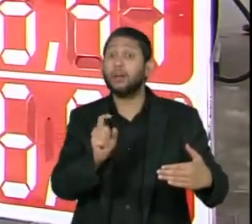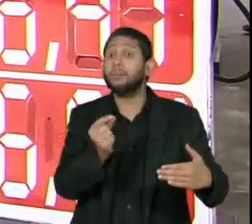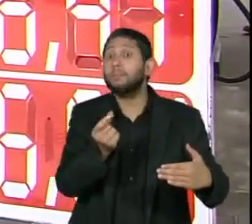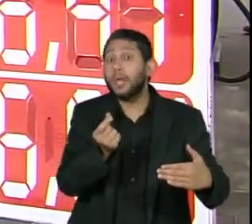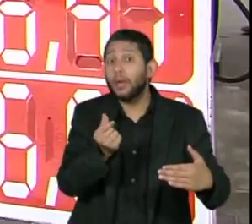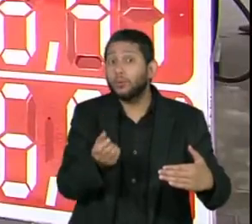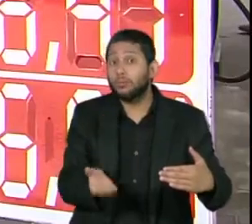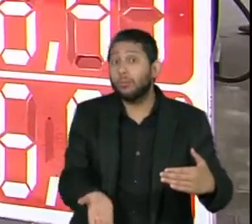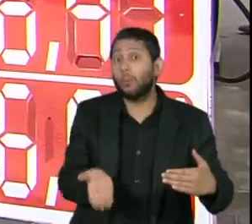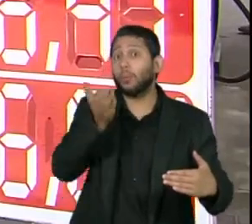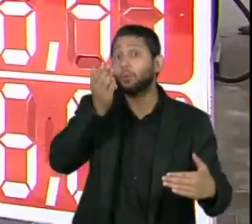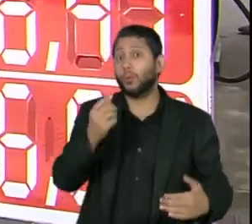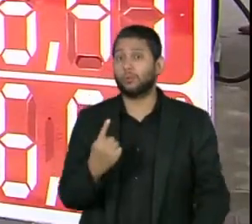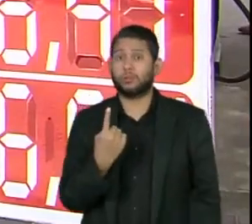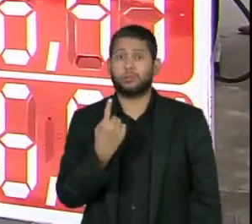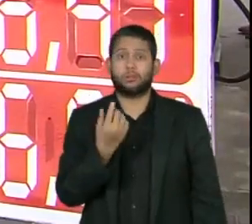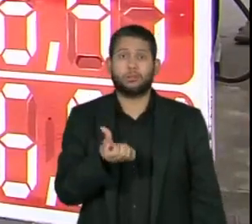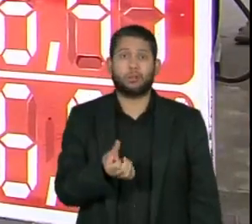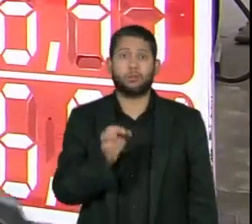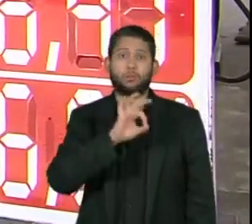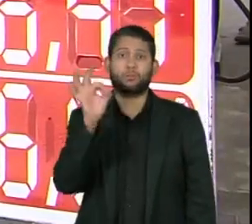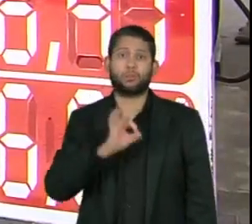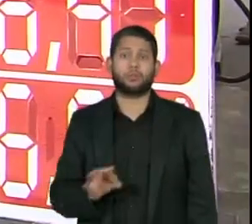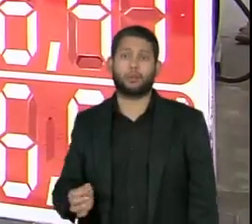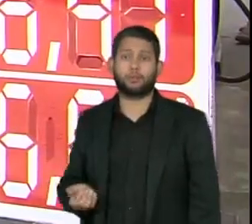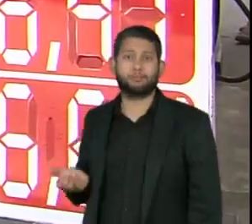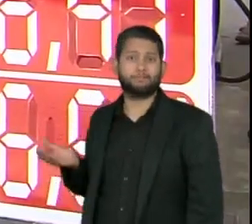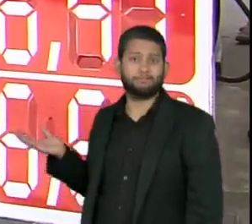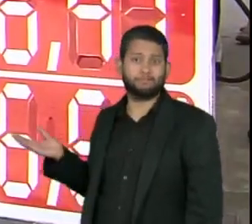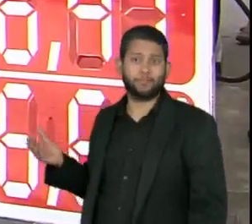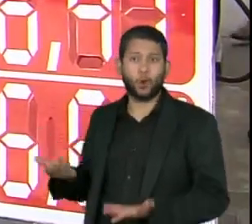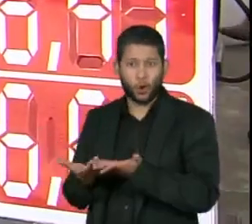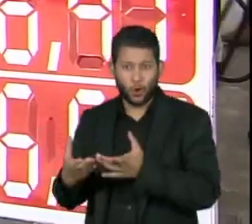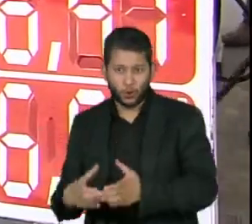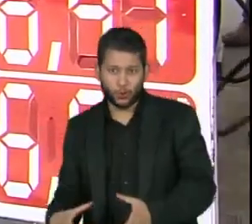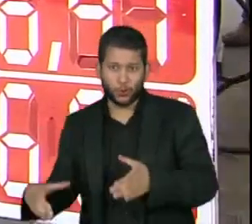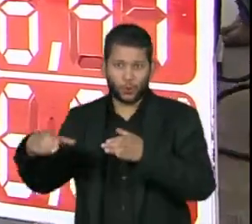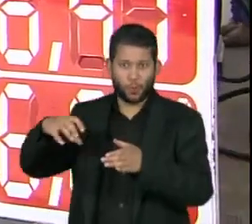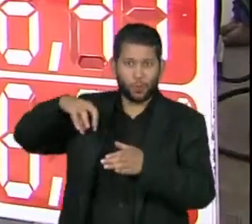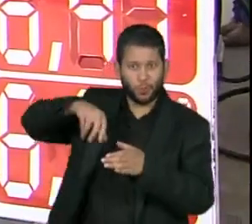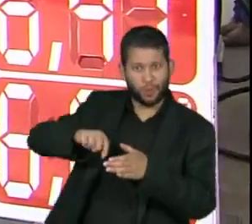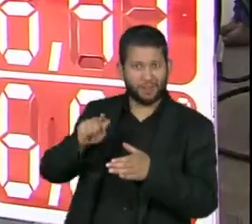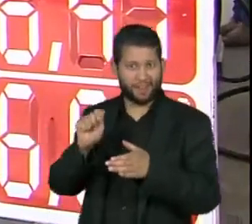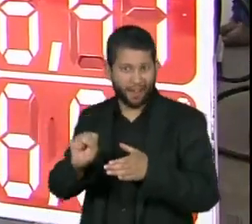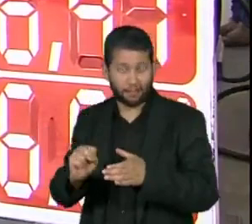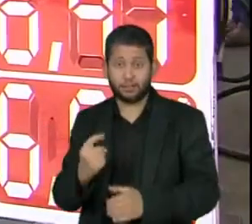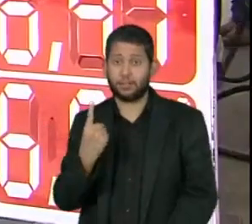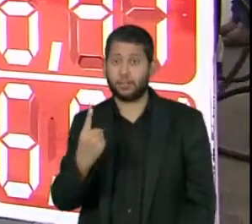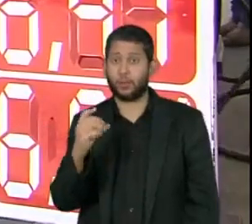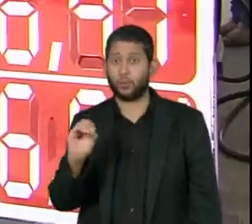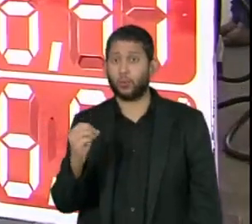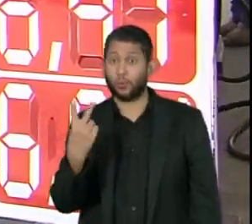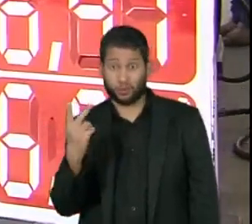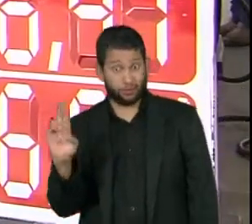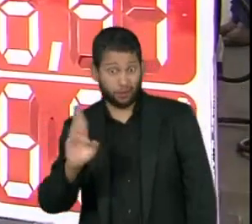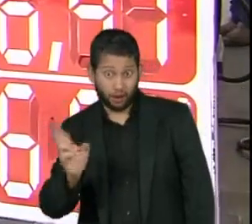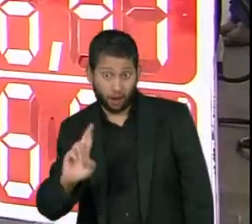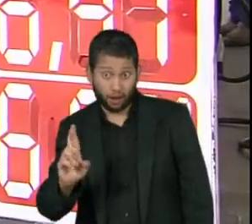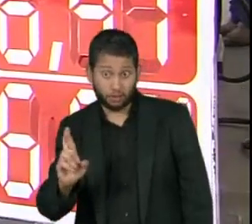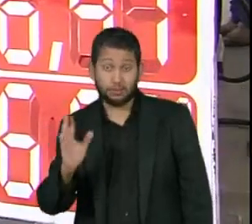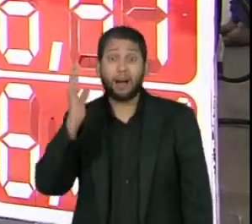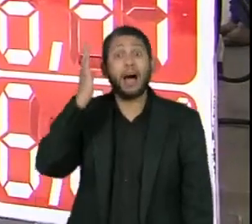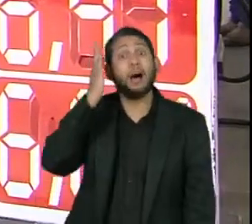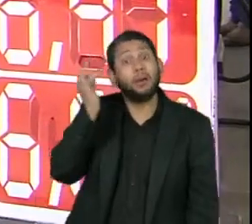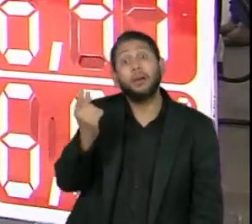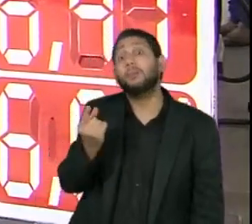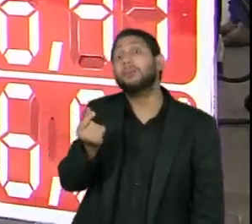vai ser de 16%. O botijão, que hoje está custando em média R$ 102, pode, portanto, já a partir de